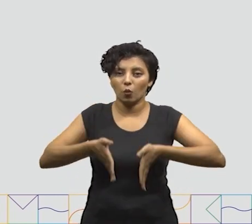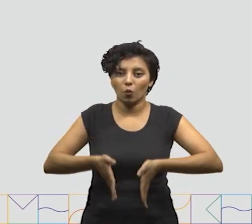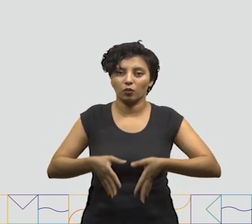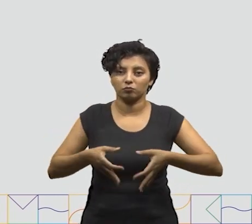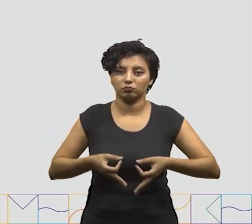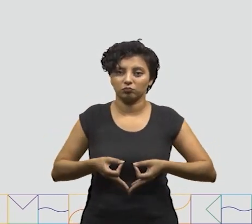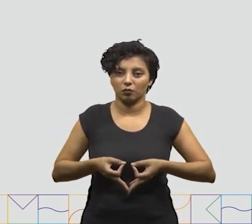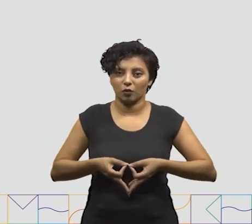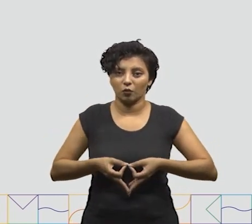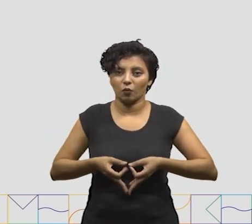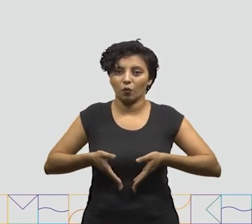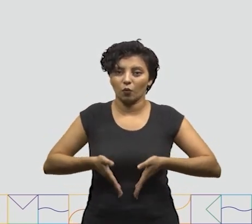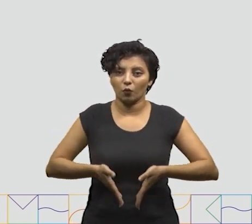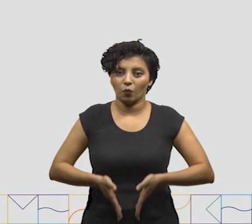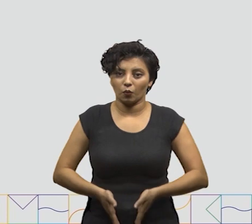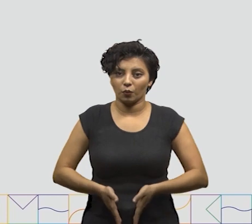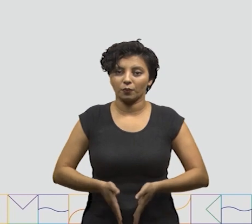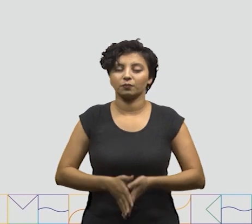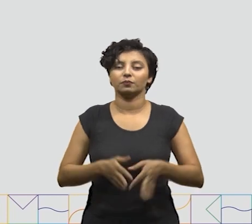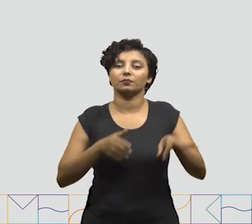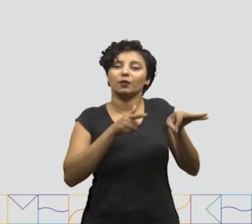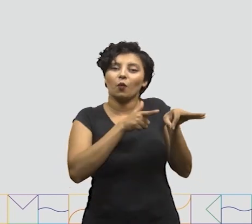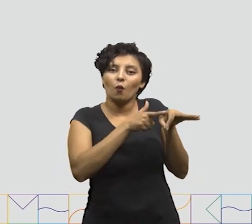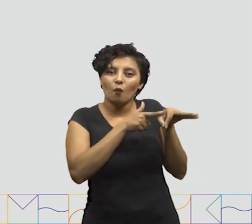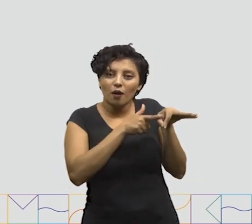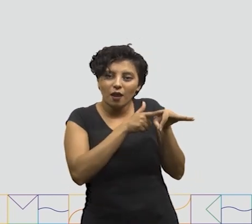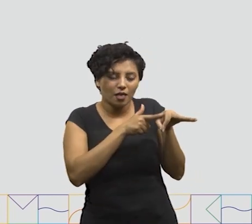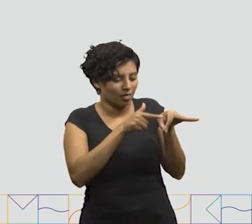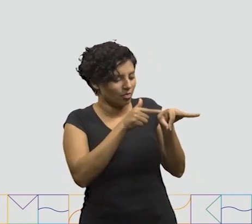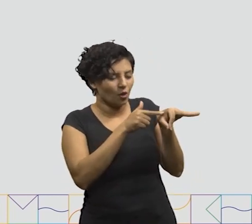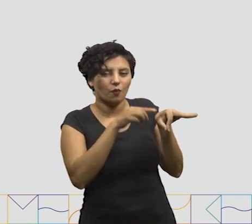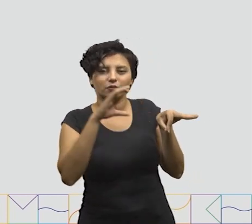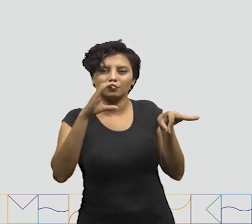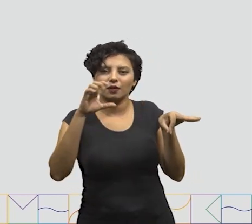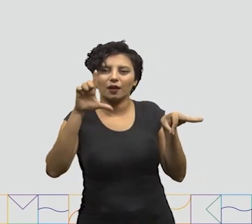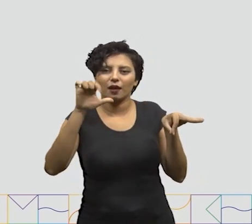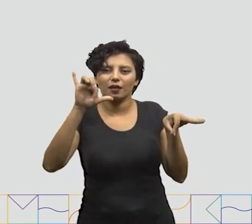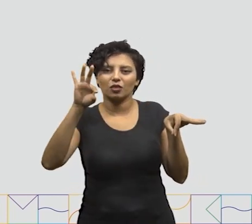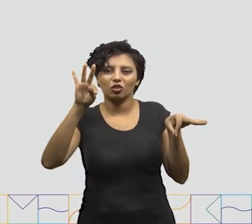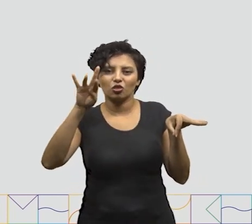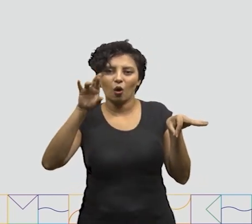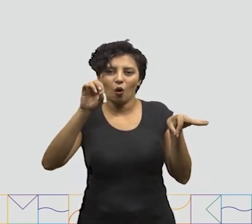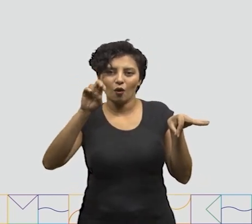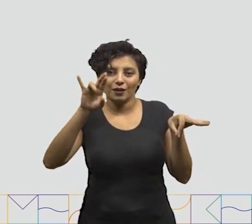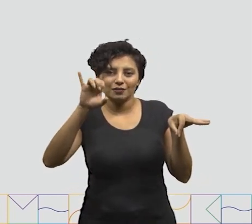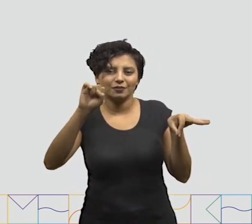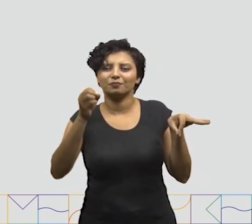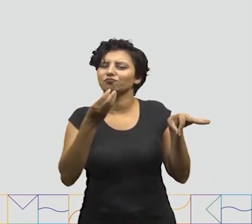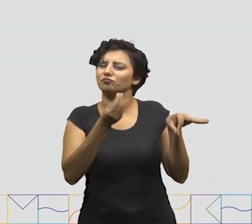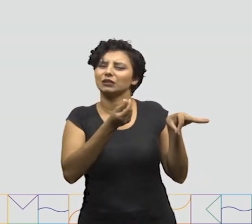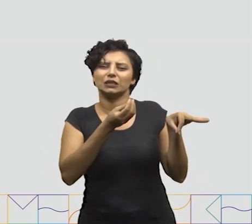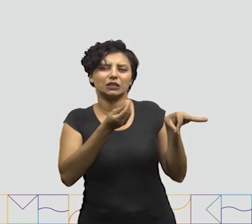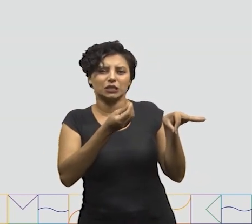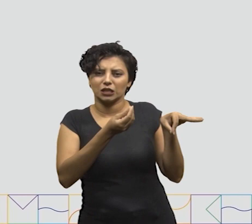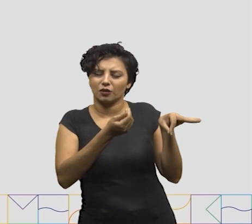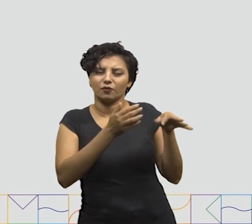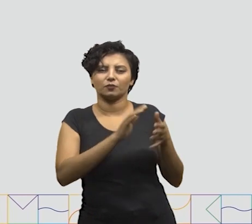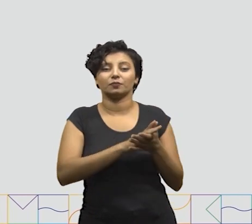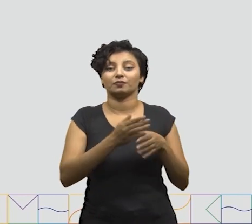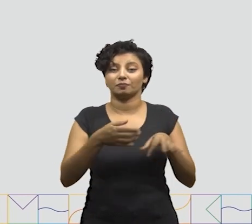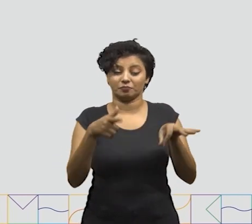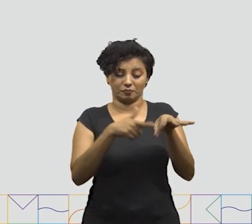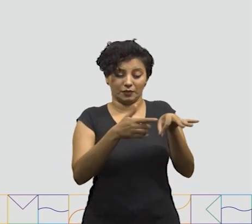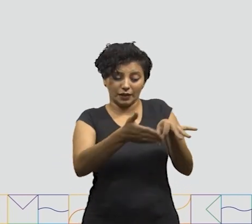vaginal. O clitóris é uma estrutura muito sensível e cheia de vasos sanguíneos. Os